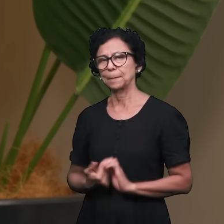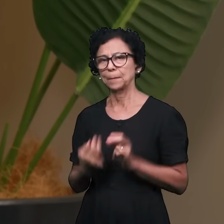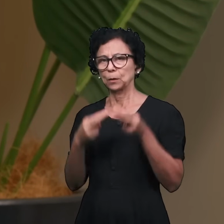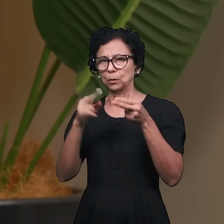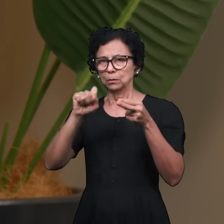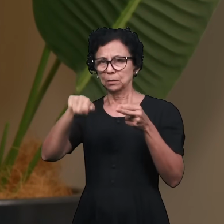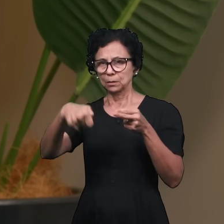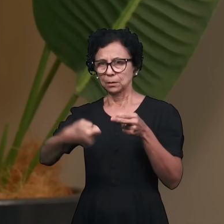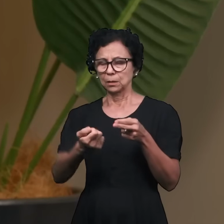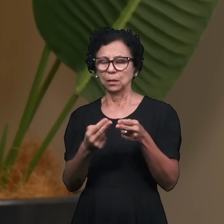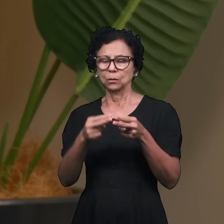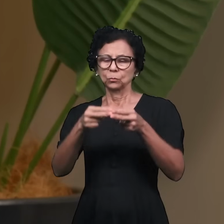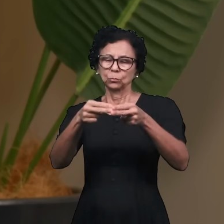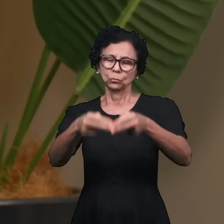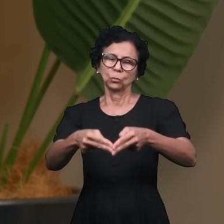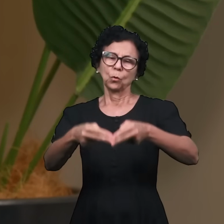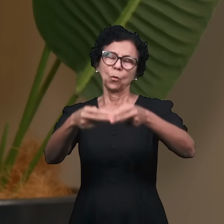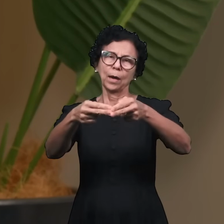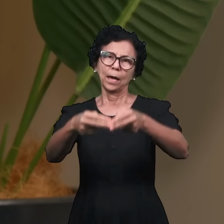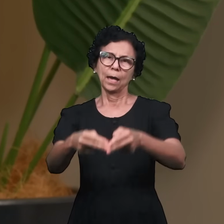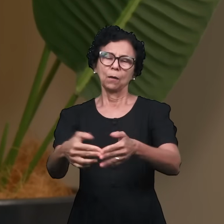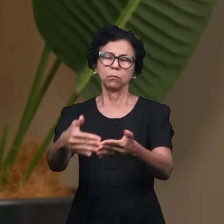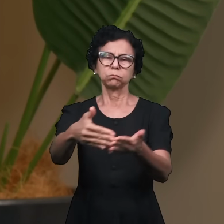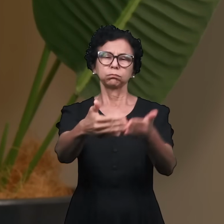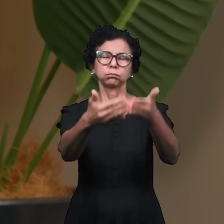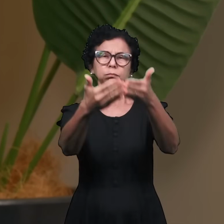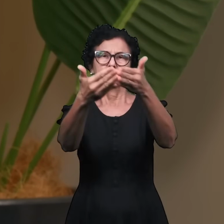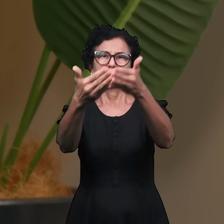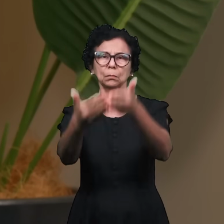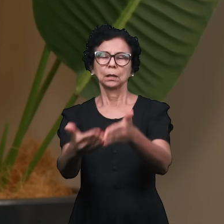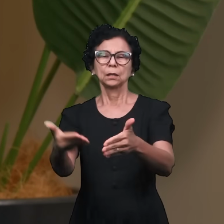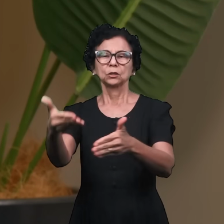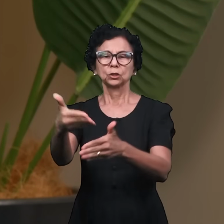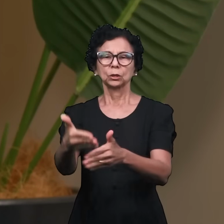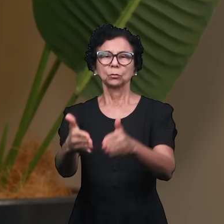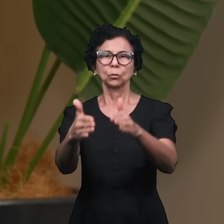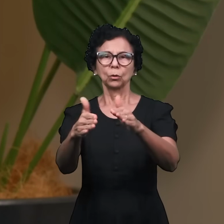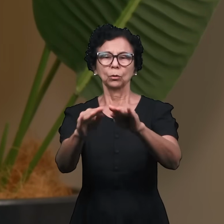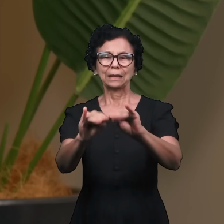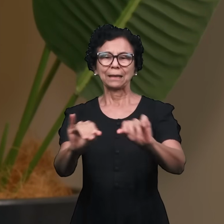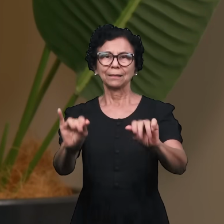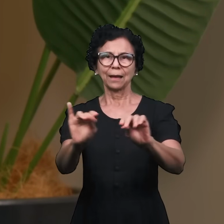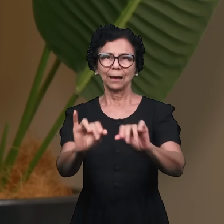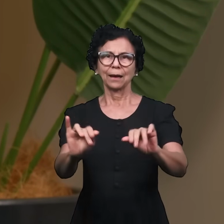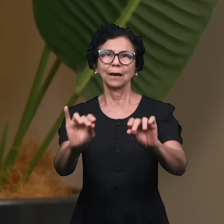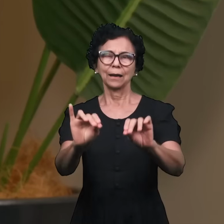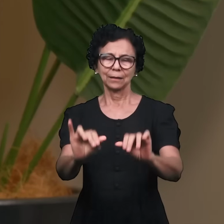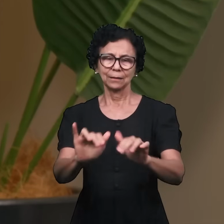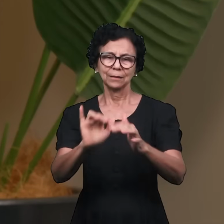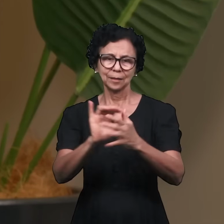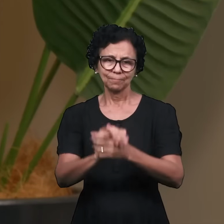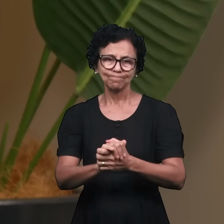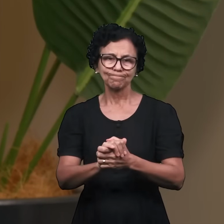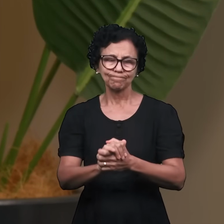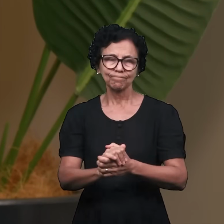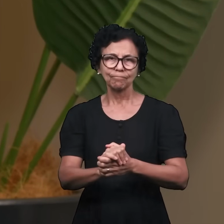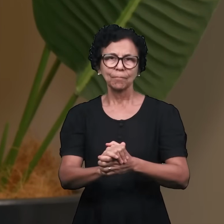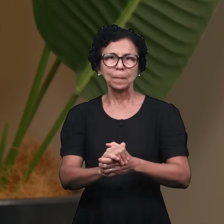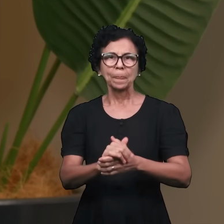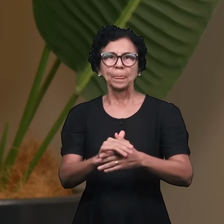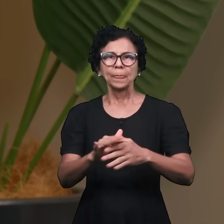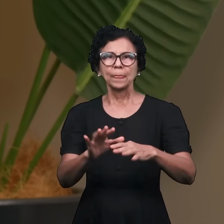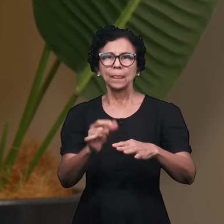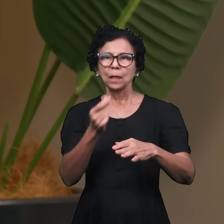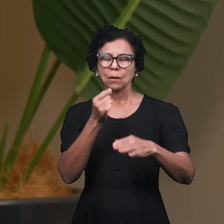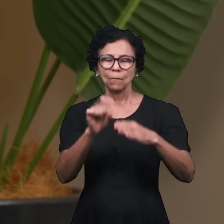depois do dilúvio, plantou uma vinha, ele inadvertidamente bebeu daquele